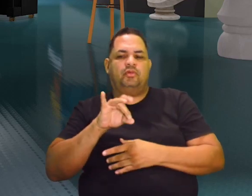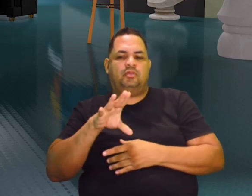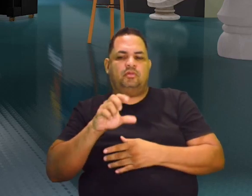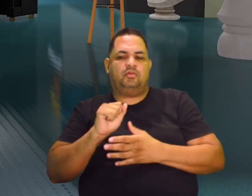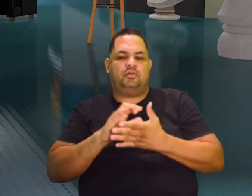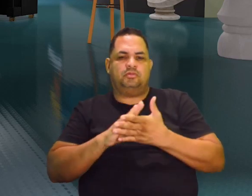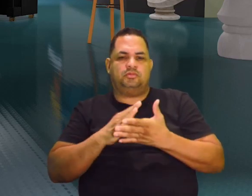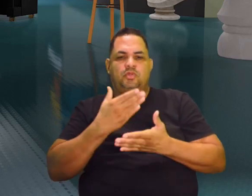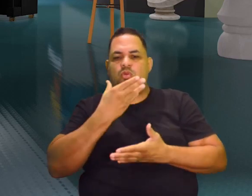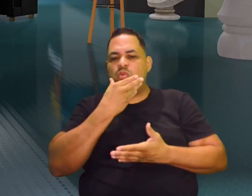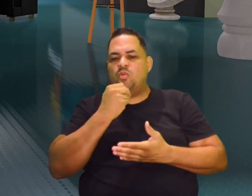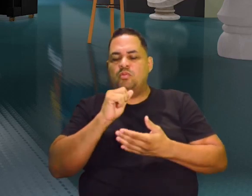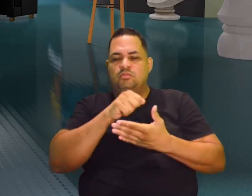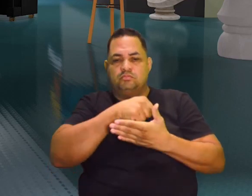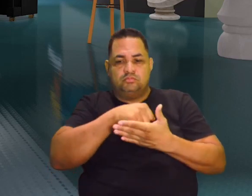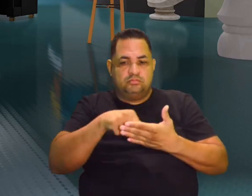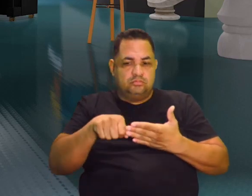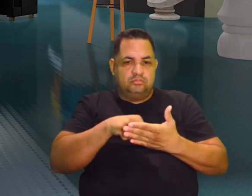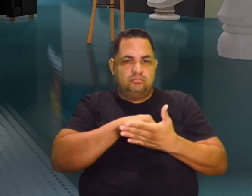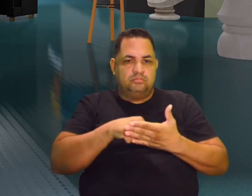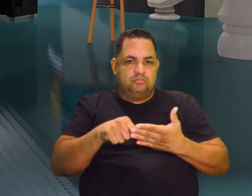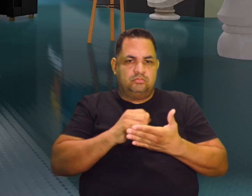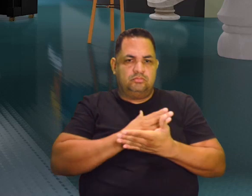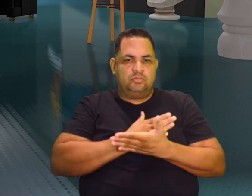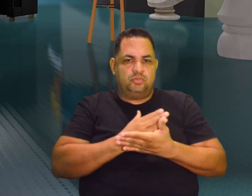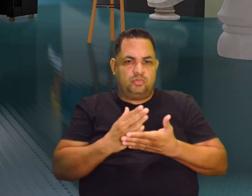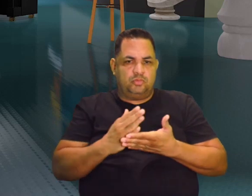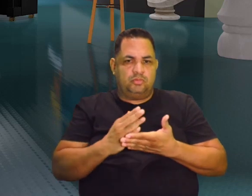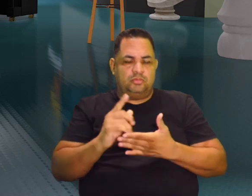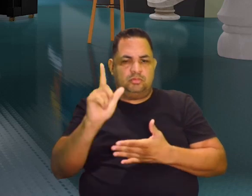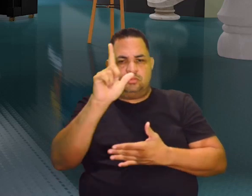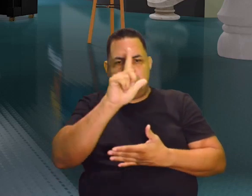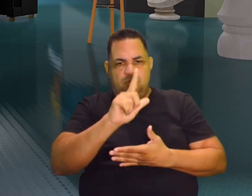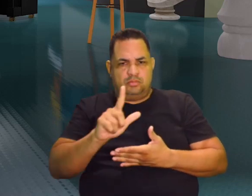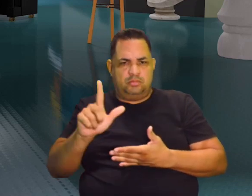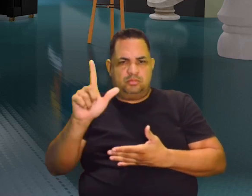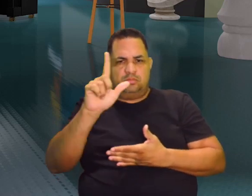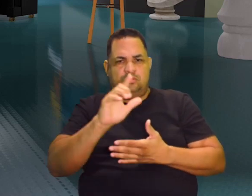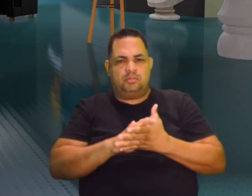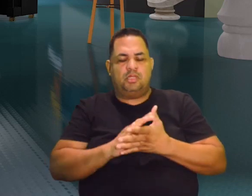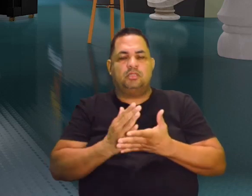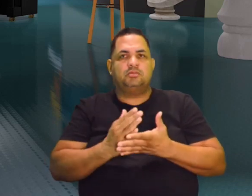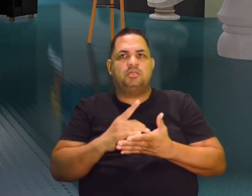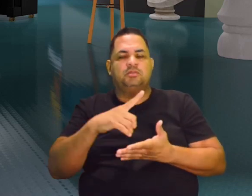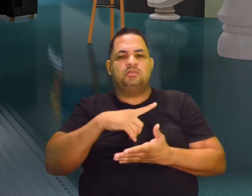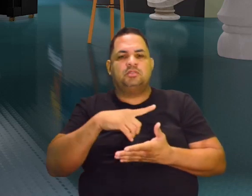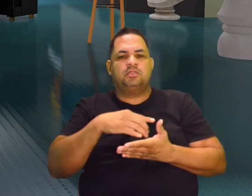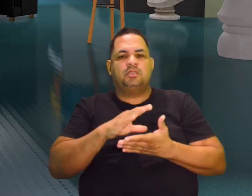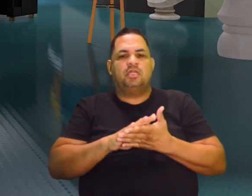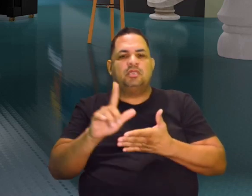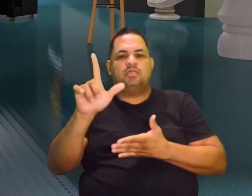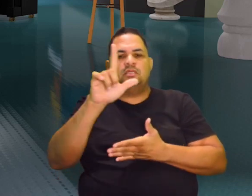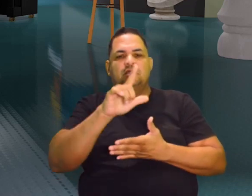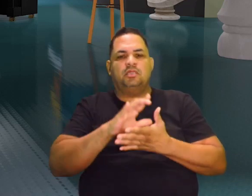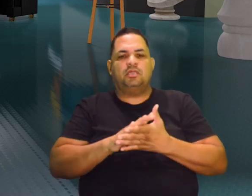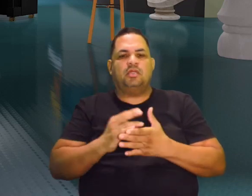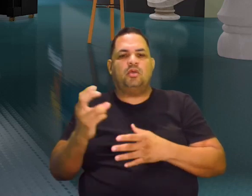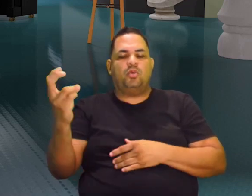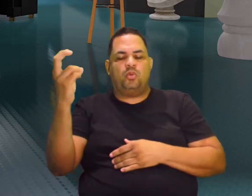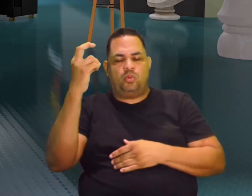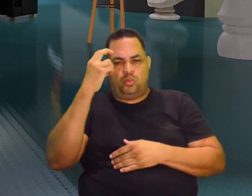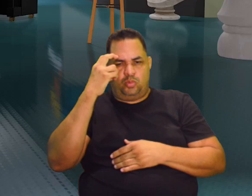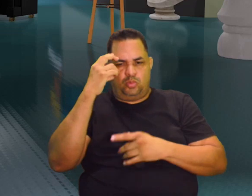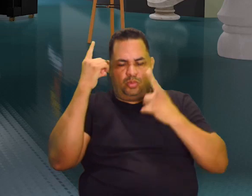Nós observamos que houve também o início da literatura lá na cultura grega, né, que eram os textos,